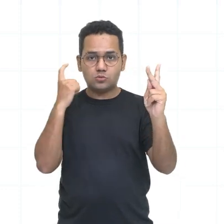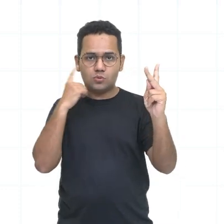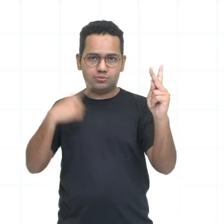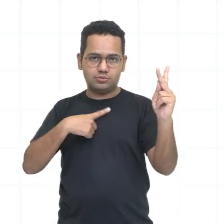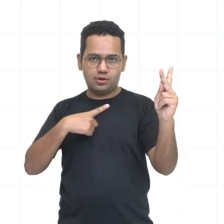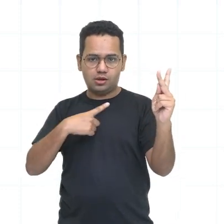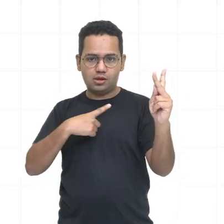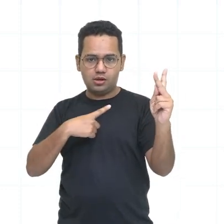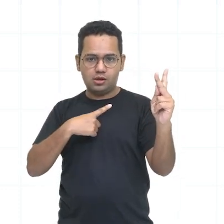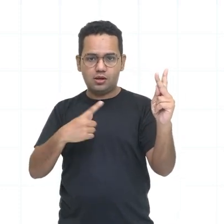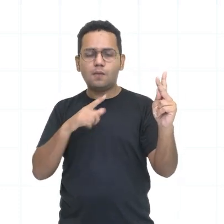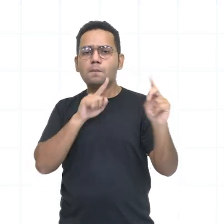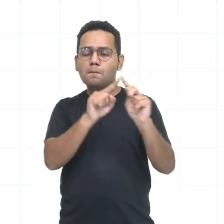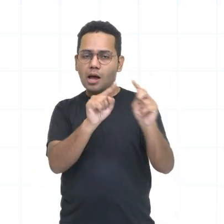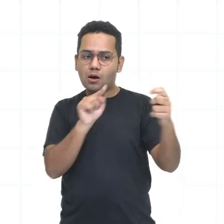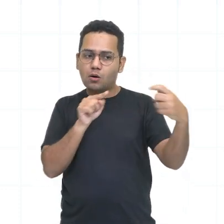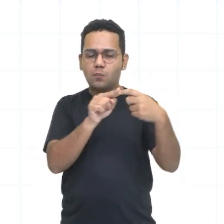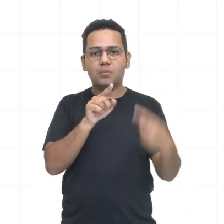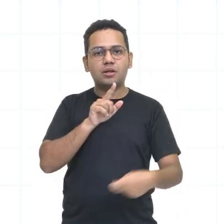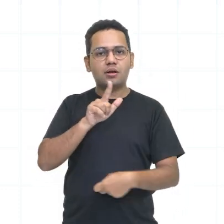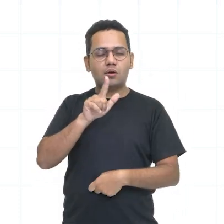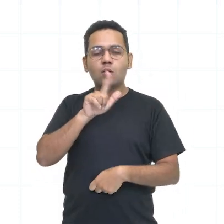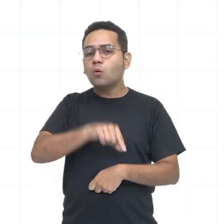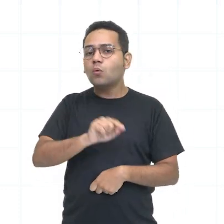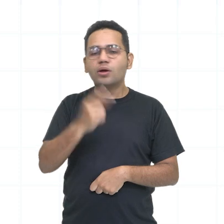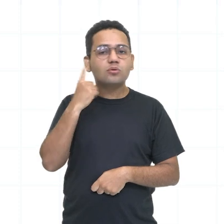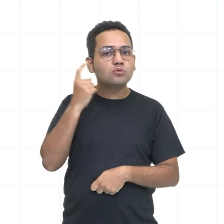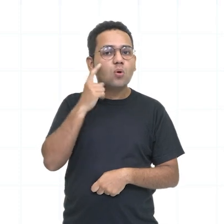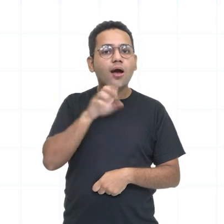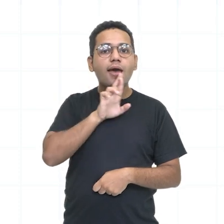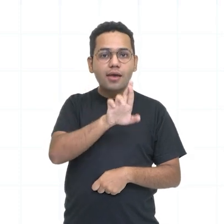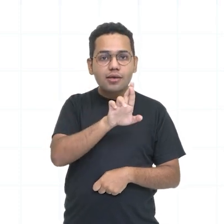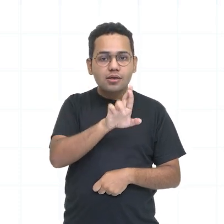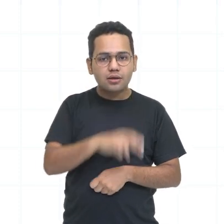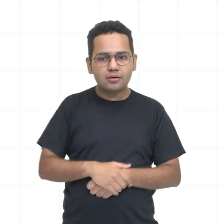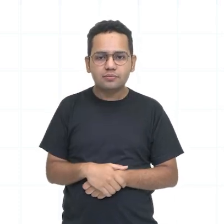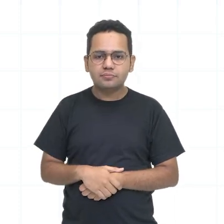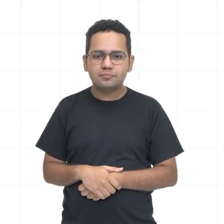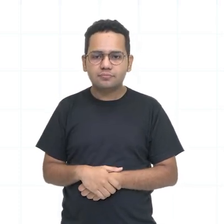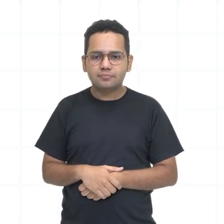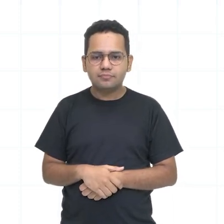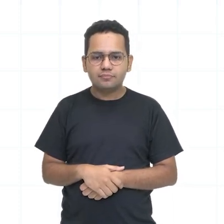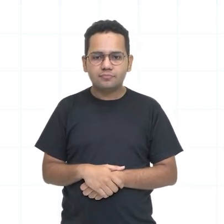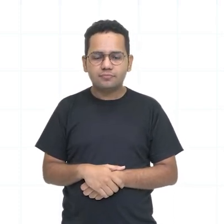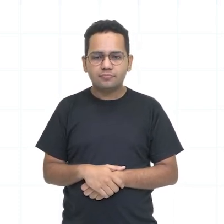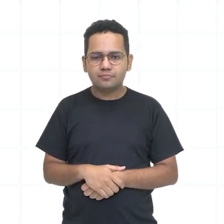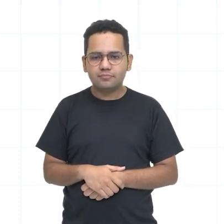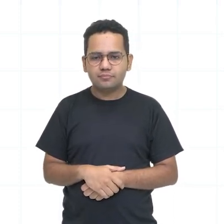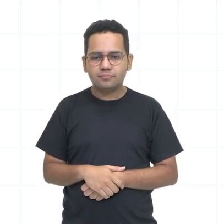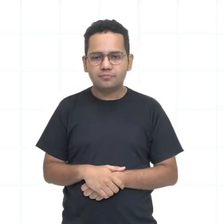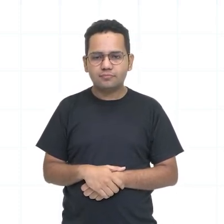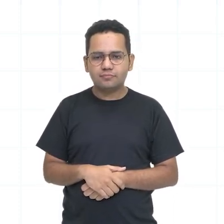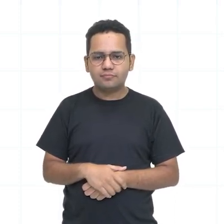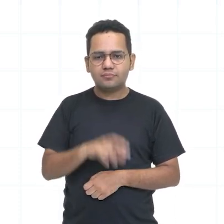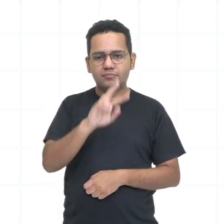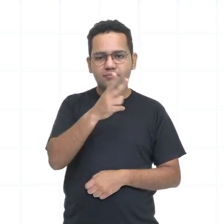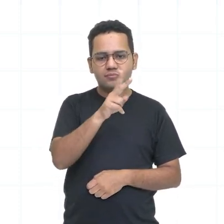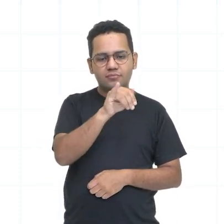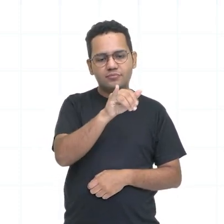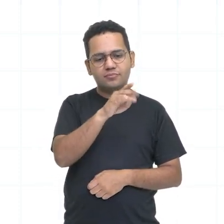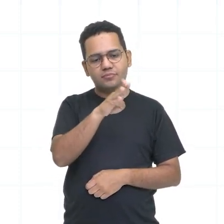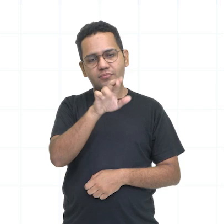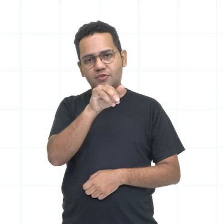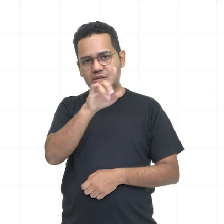som de R. Então, o H é pronunciado, ele tem som. H-sound. Então,